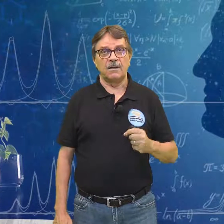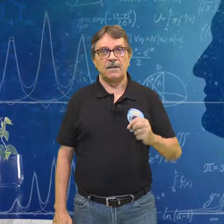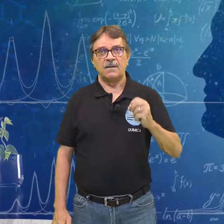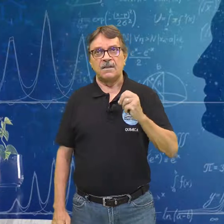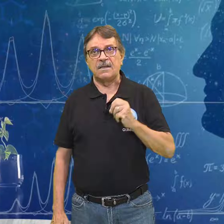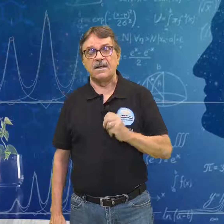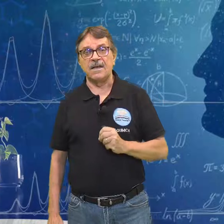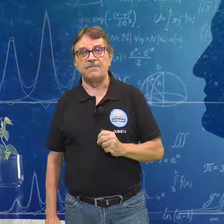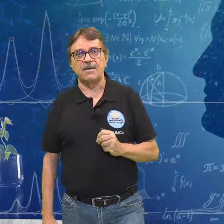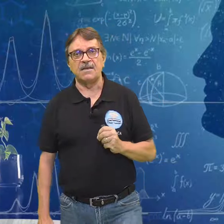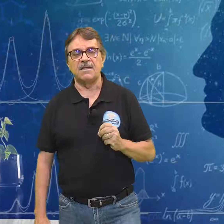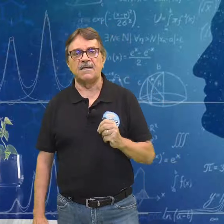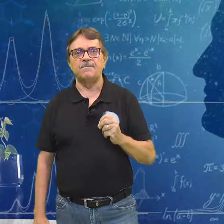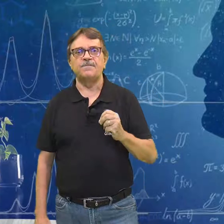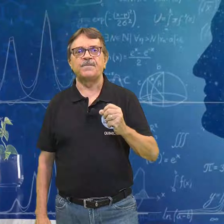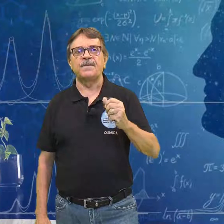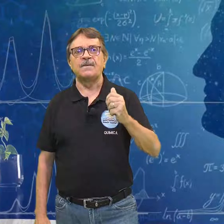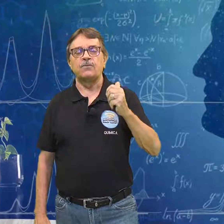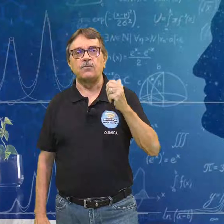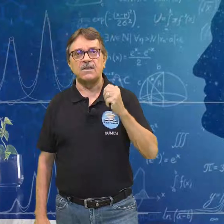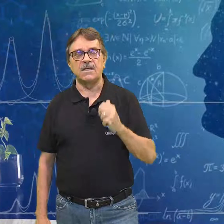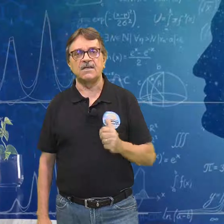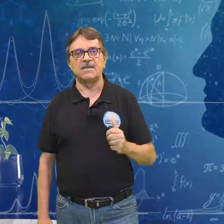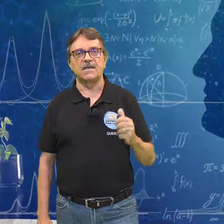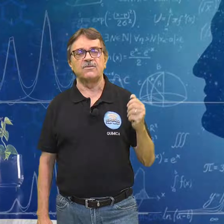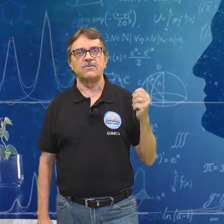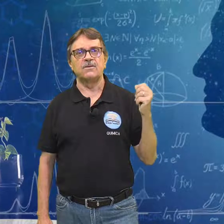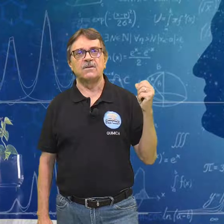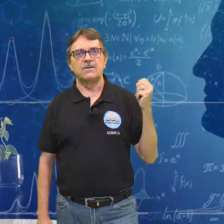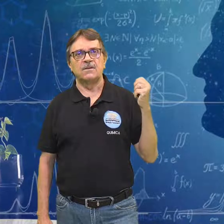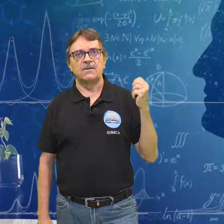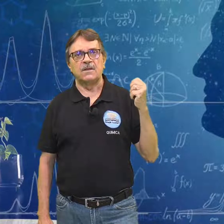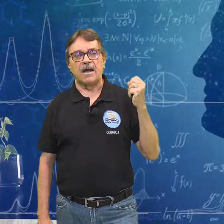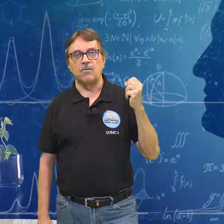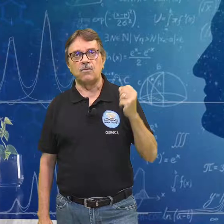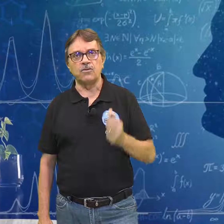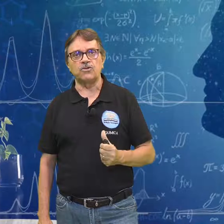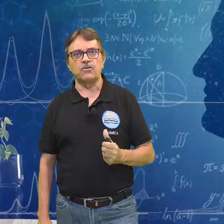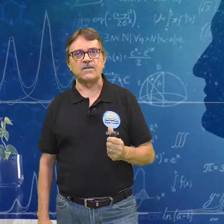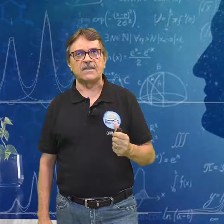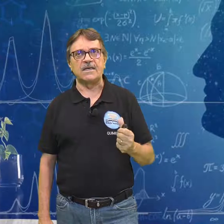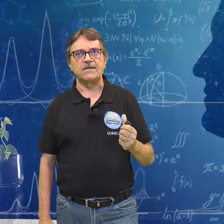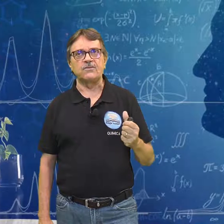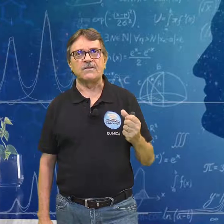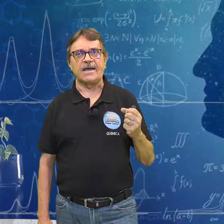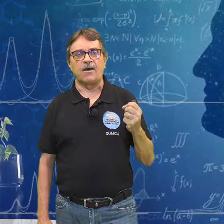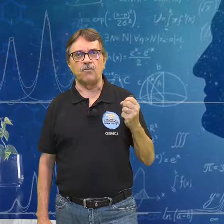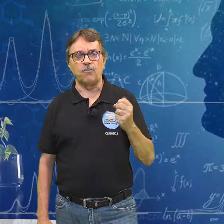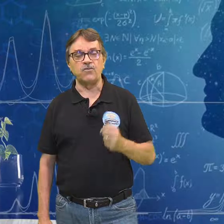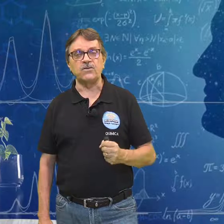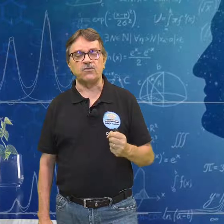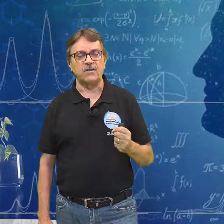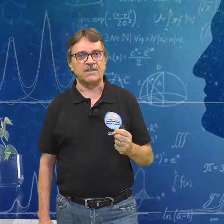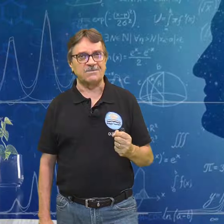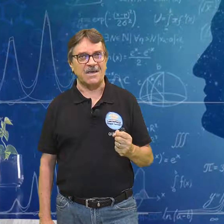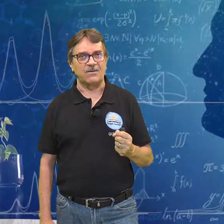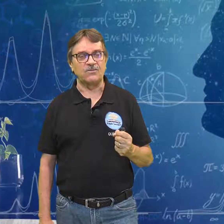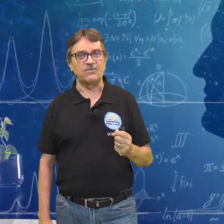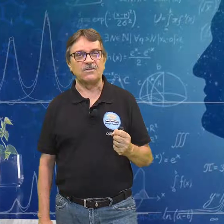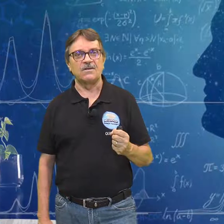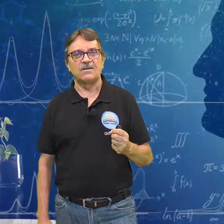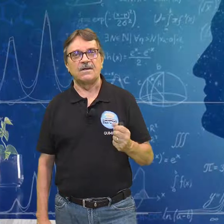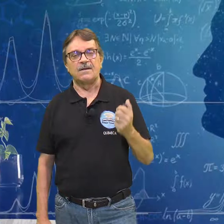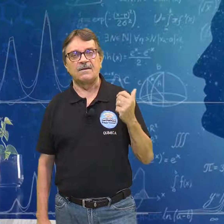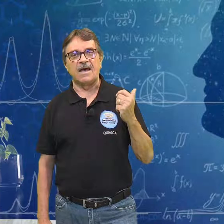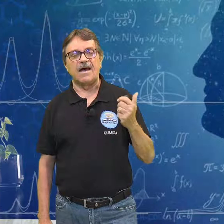Orgânica. Lembre que, utilizando alguns conceitos, alguns